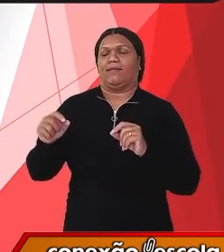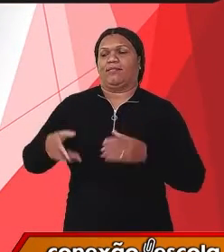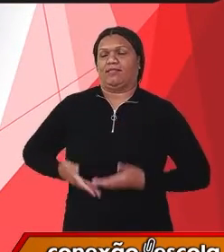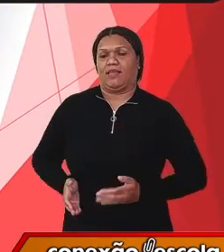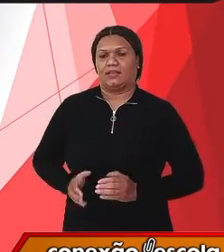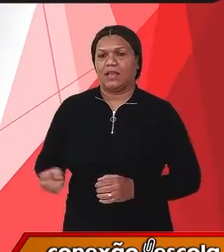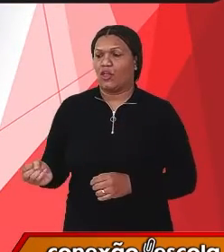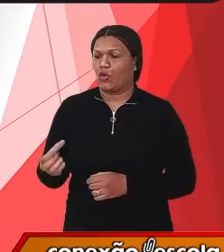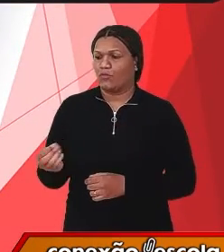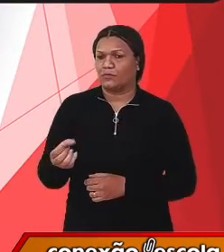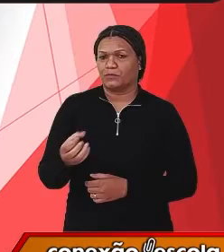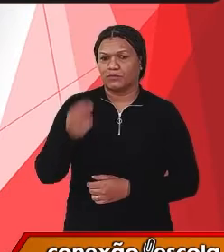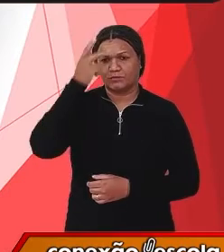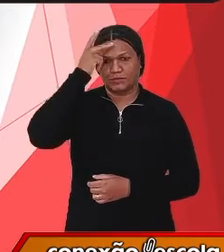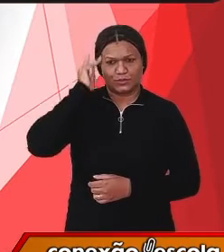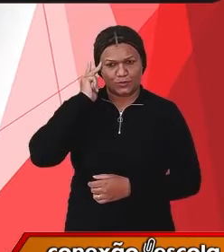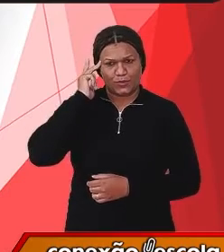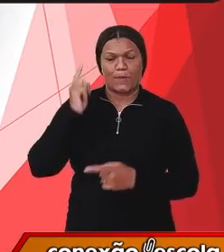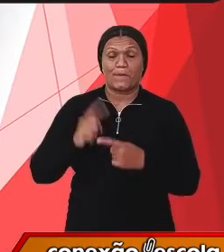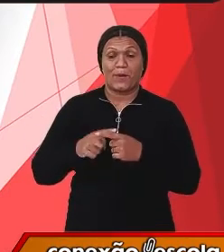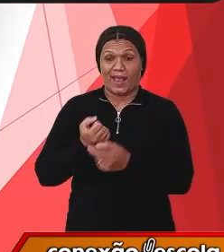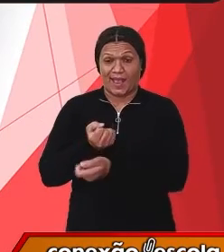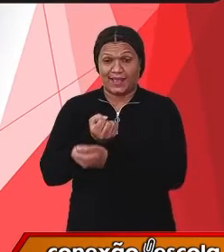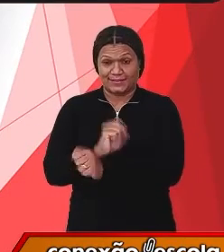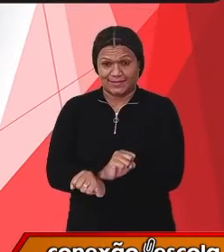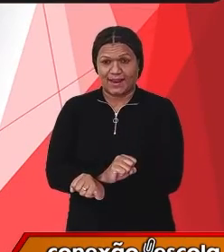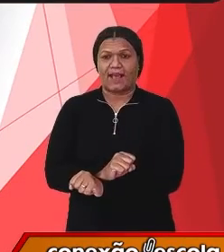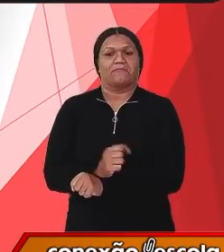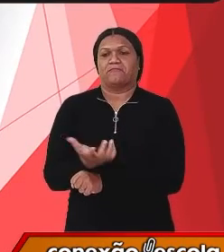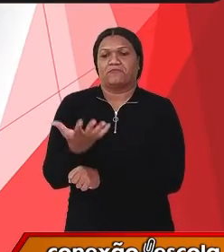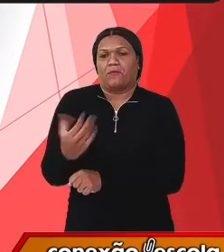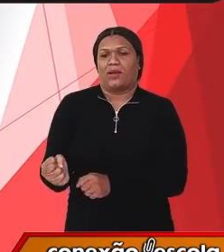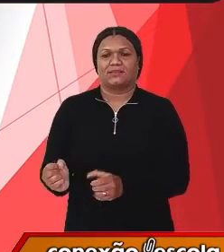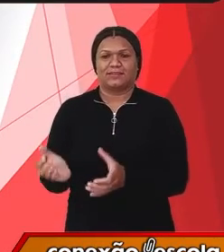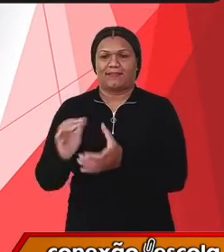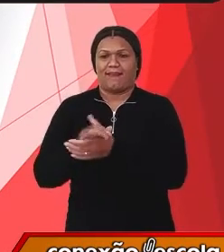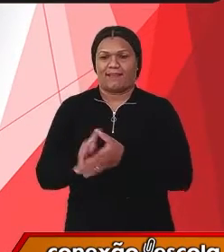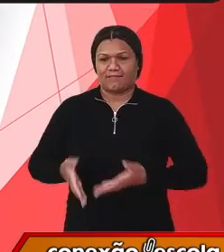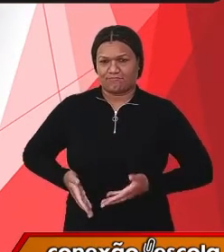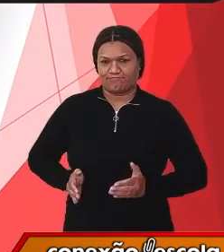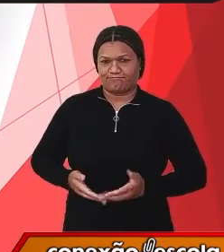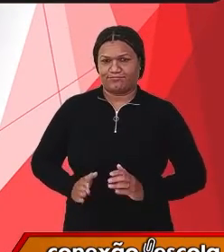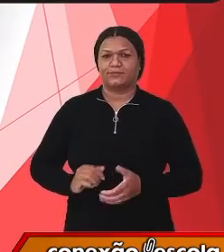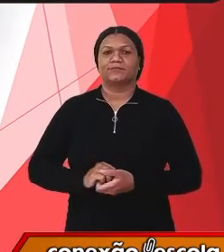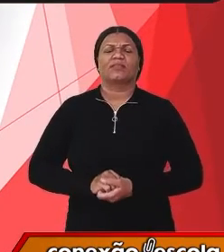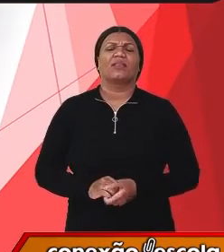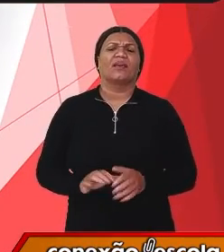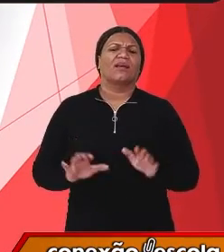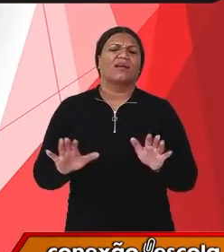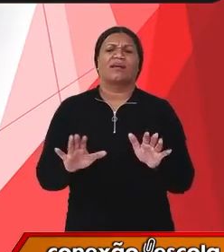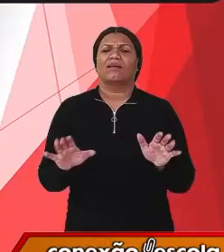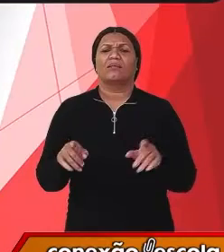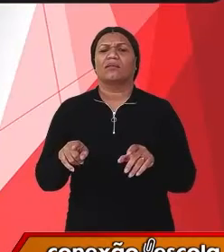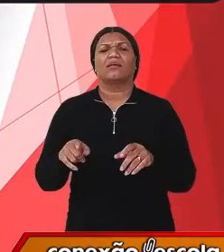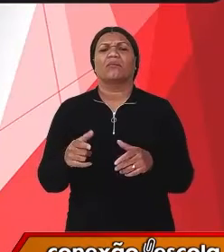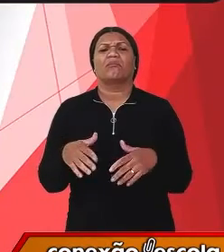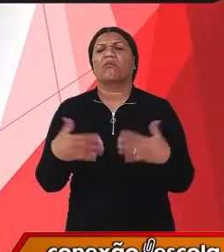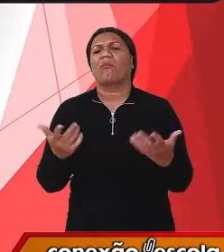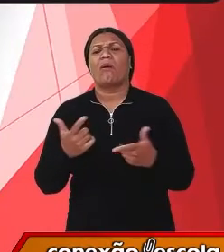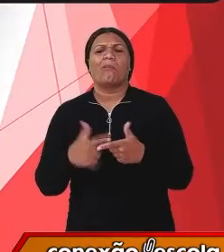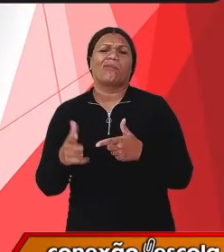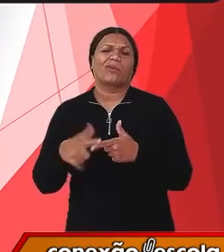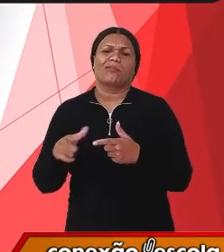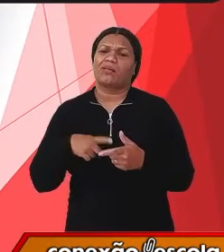chamados os descendentes de escravizados que viviam no Brasil. Ah, mas qual é o problema que